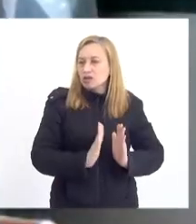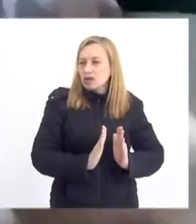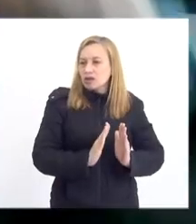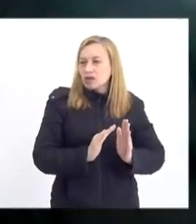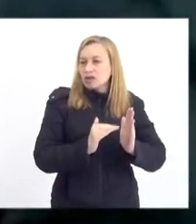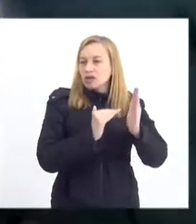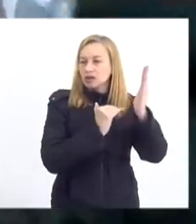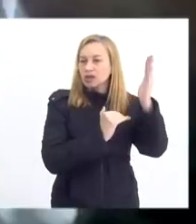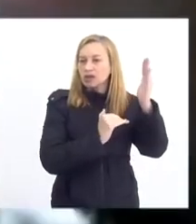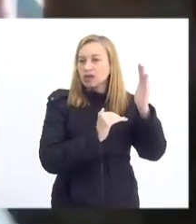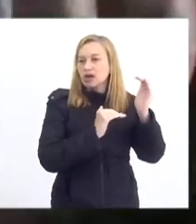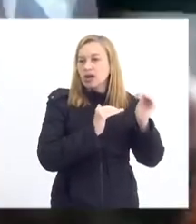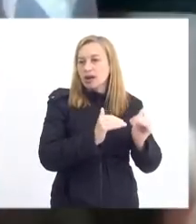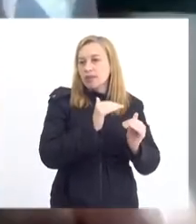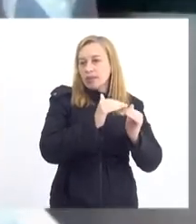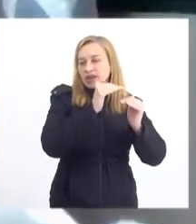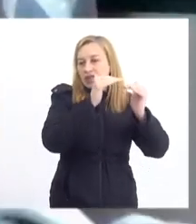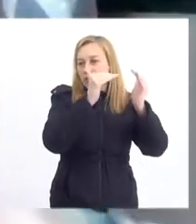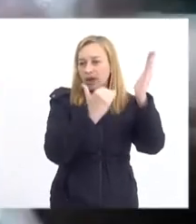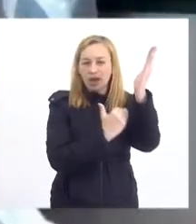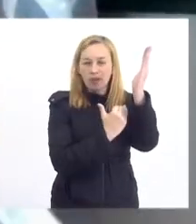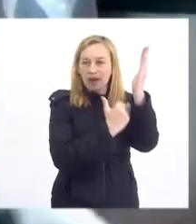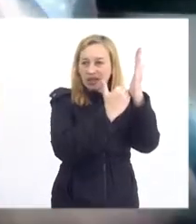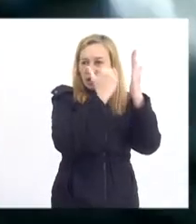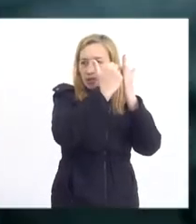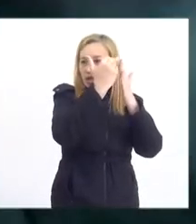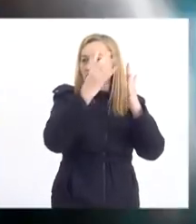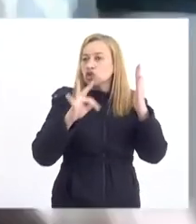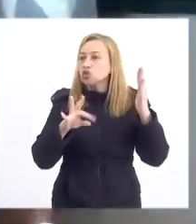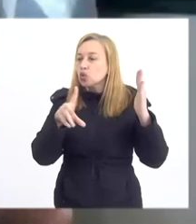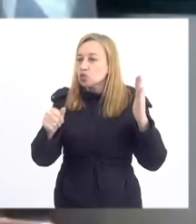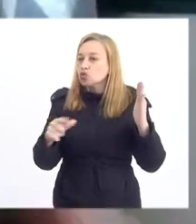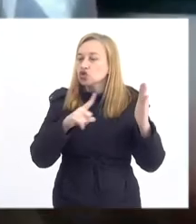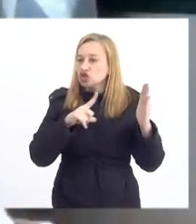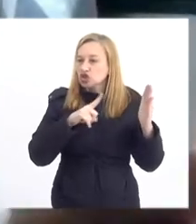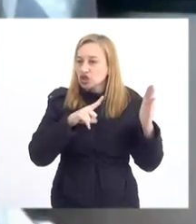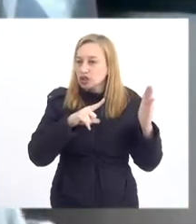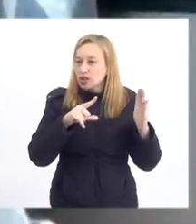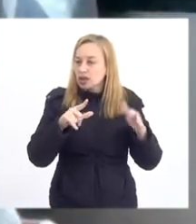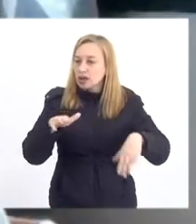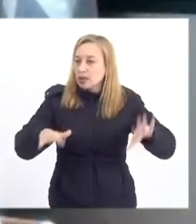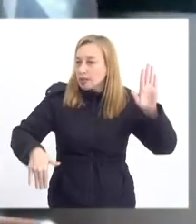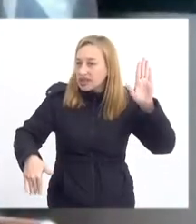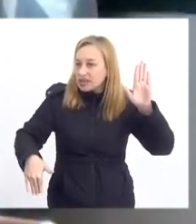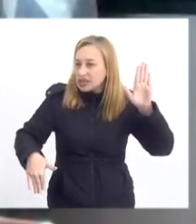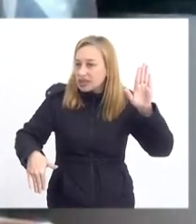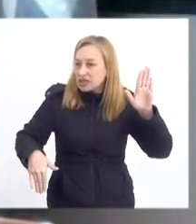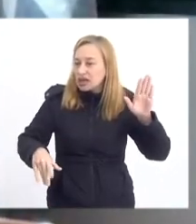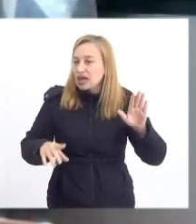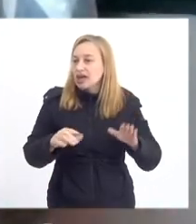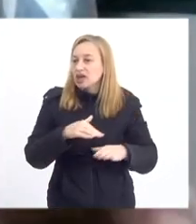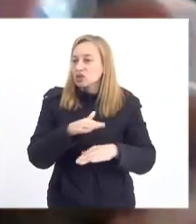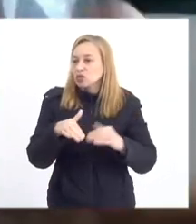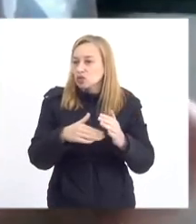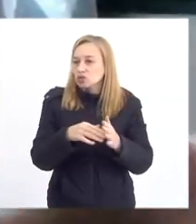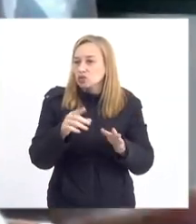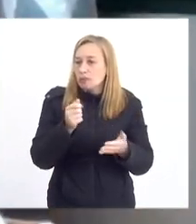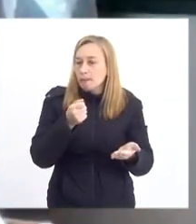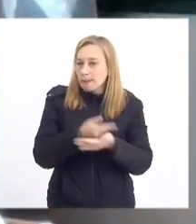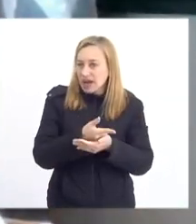Aí alguém tinha uma piscina e todo mundo pagava pela água da piscina. A gente defendia a individualizada, porque